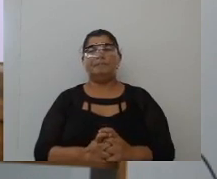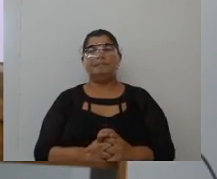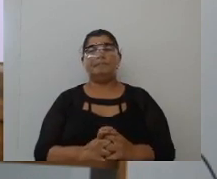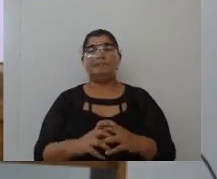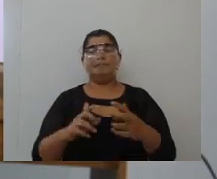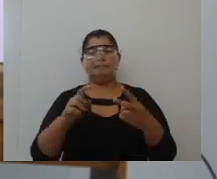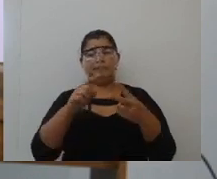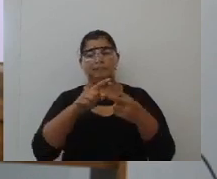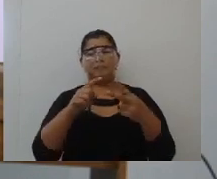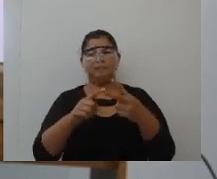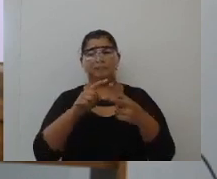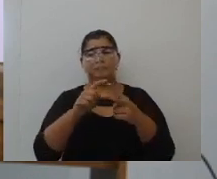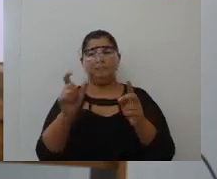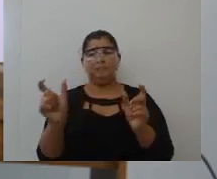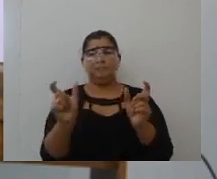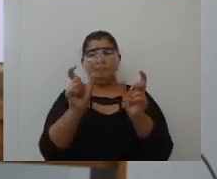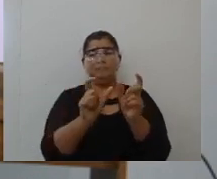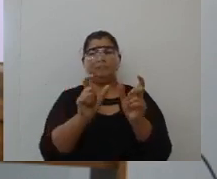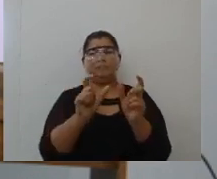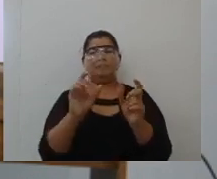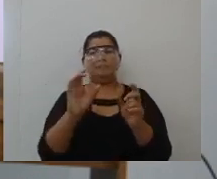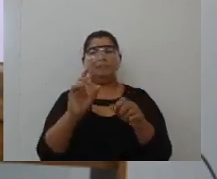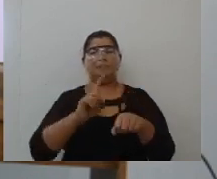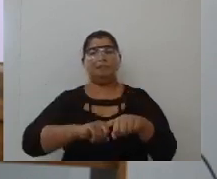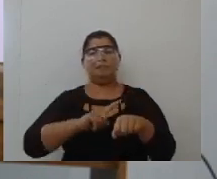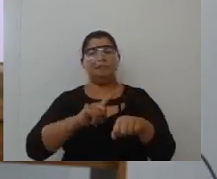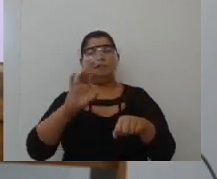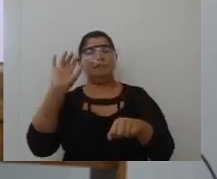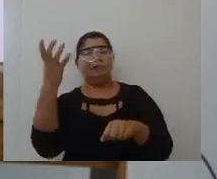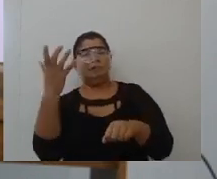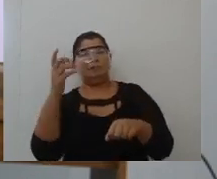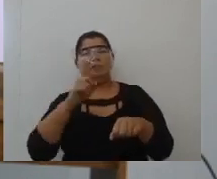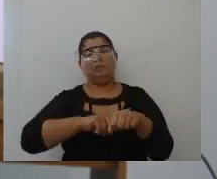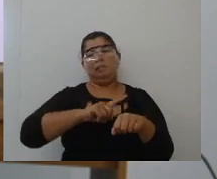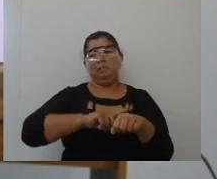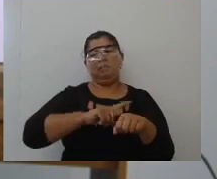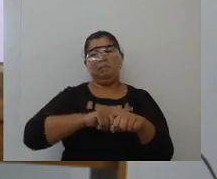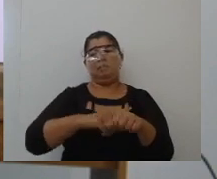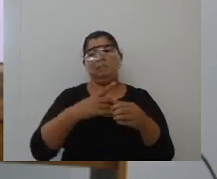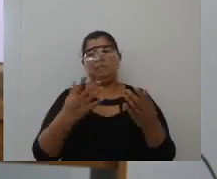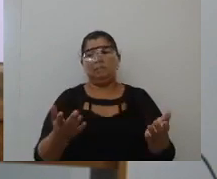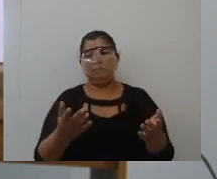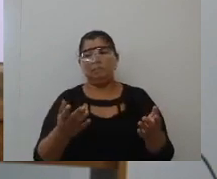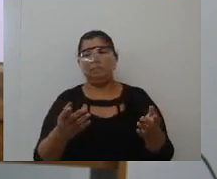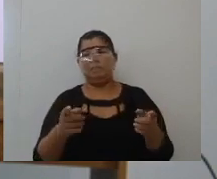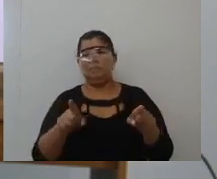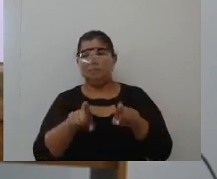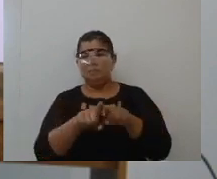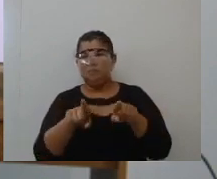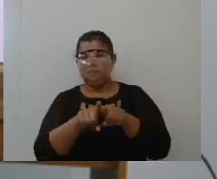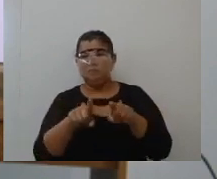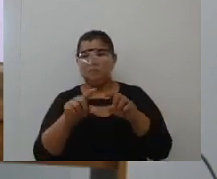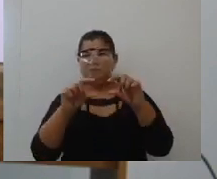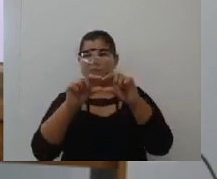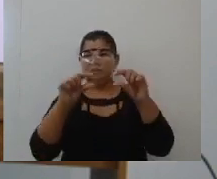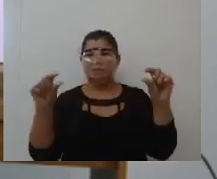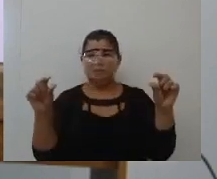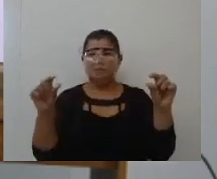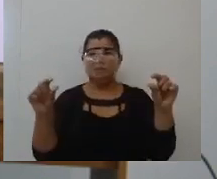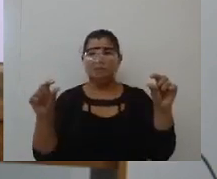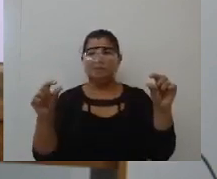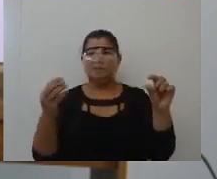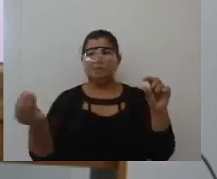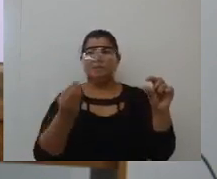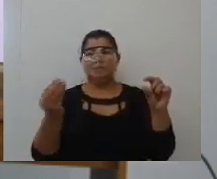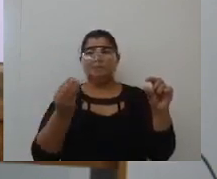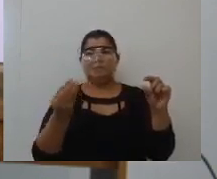Duas conjunções de tempo, Jean Lucas. Duas conjunções de tempo ao mesmo tempo na frase. Caramba, isso fica